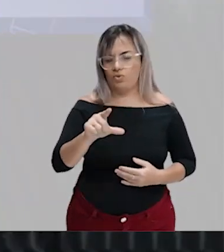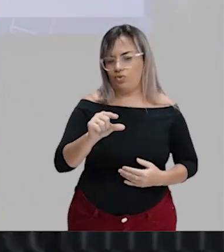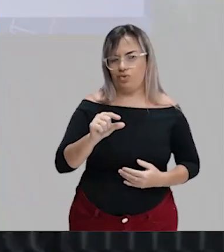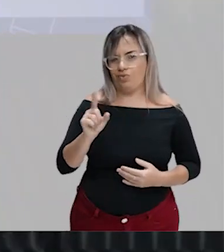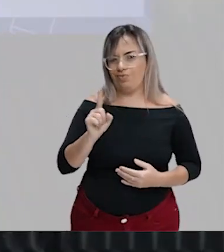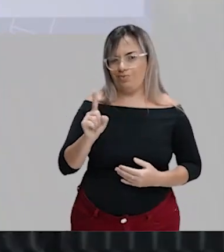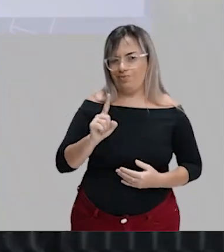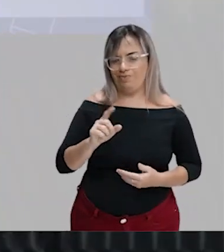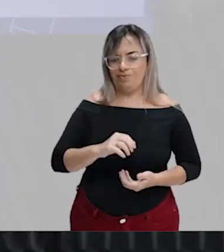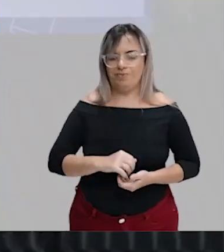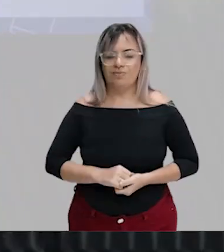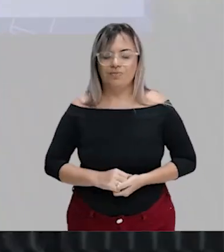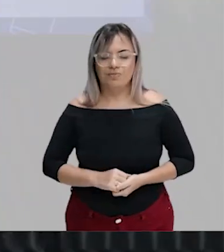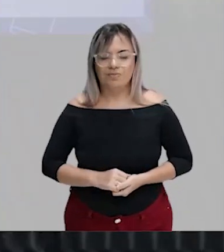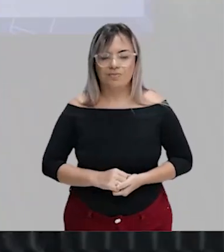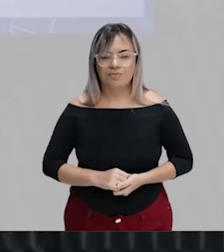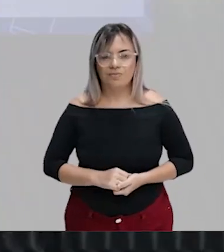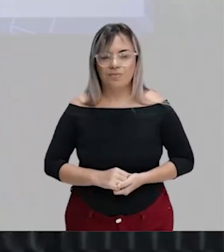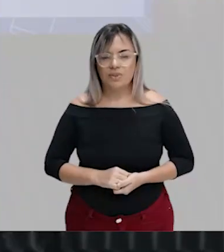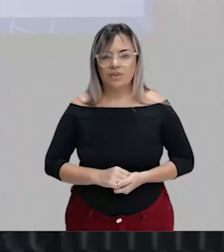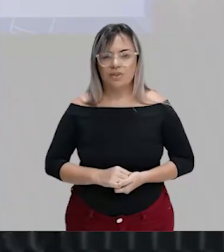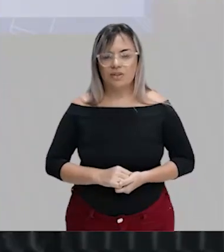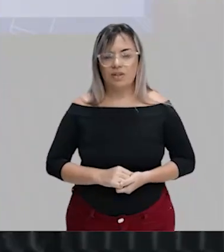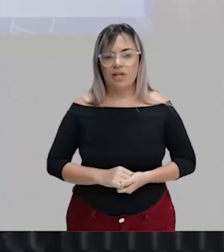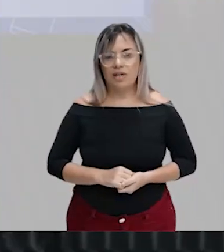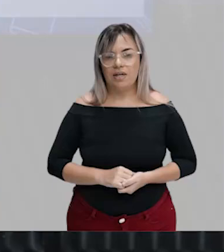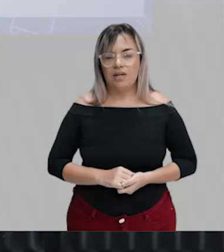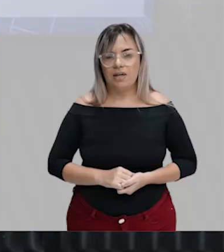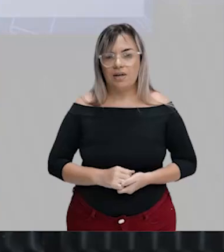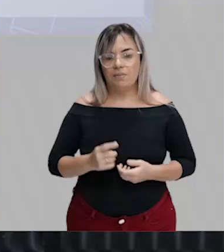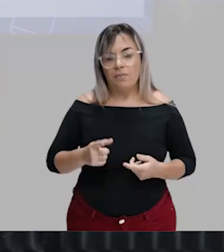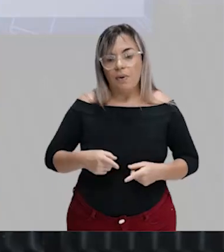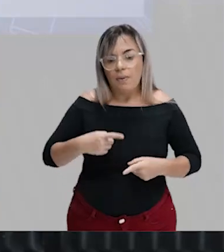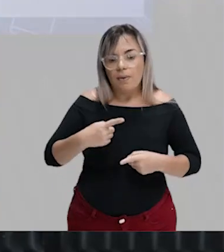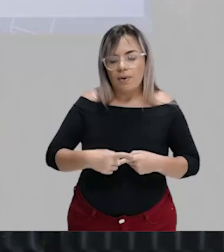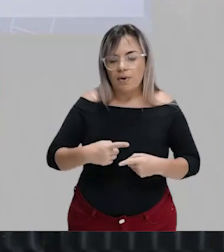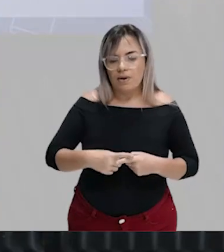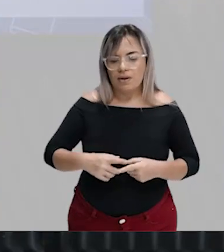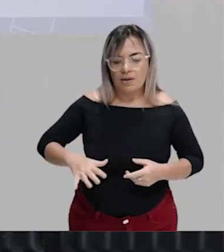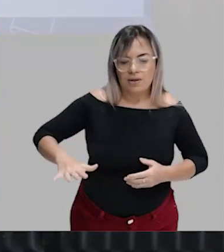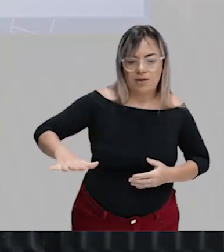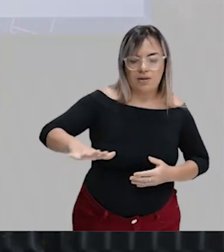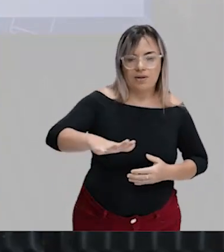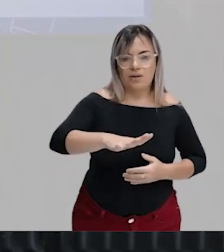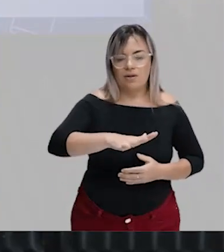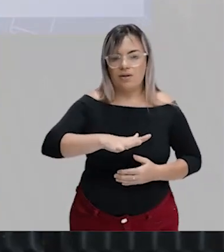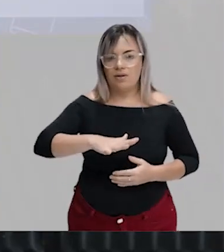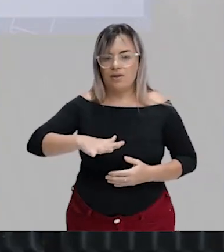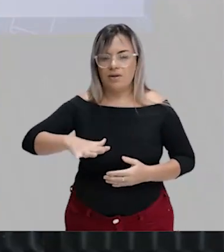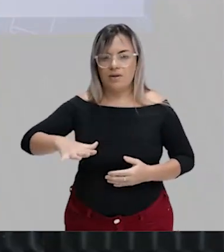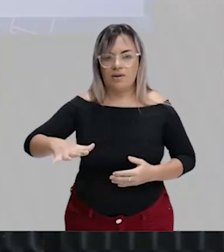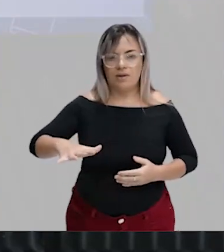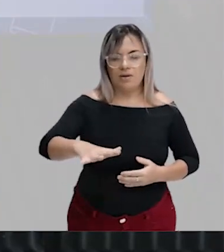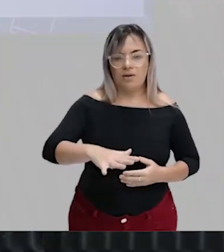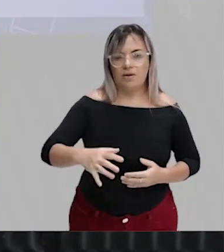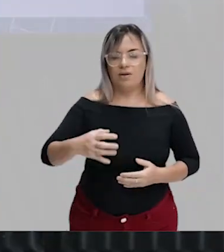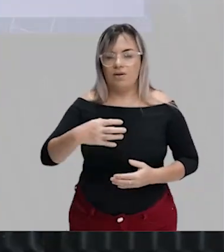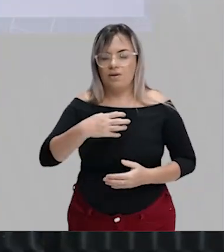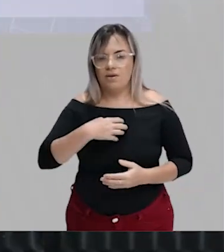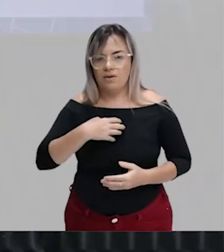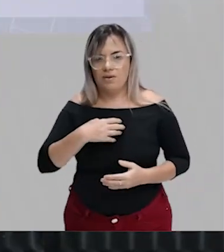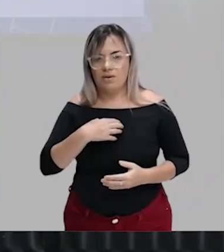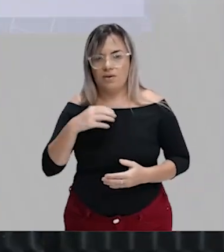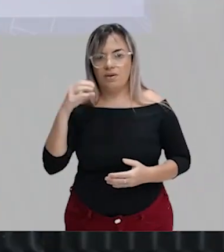a temperatura é maior do que meu corpo, esse calor ele vai fluir, eu querendo ou não. Certo? Então, nós temos a sensação de calor, é quando